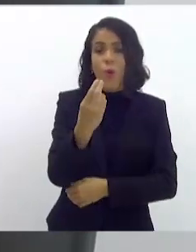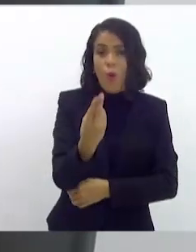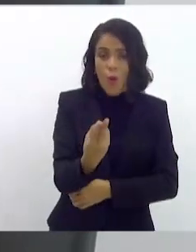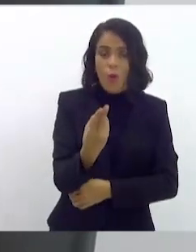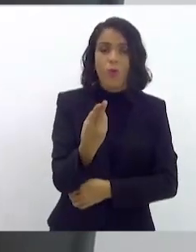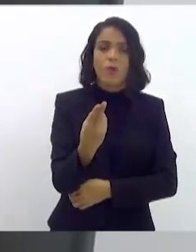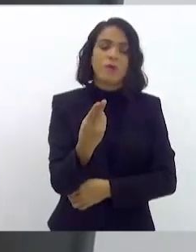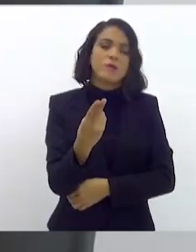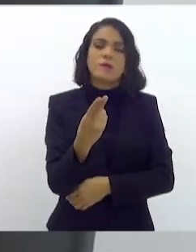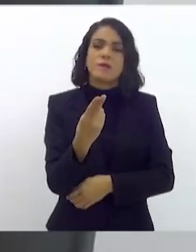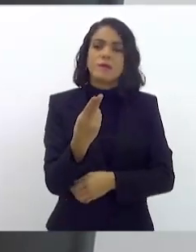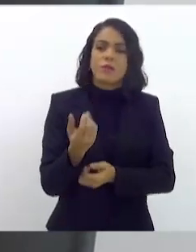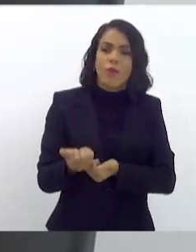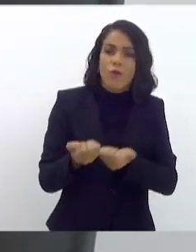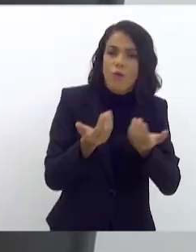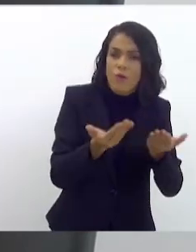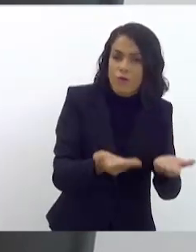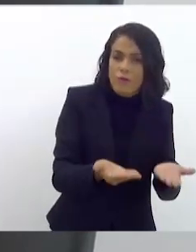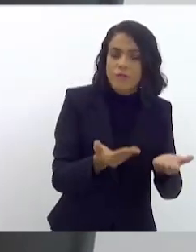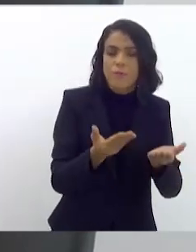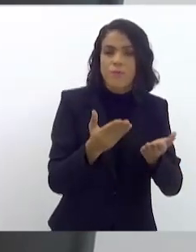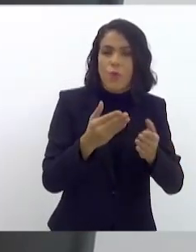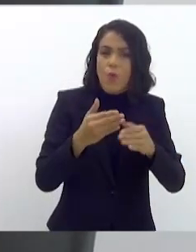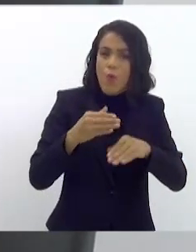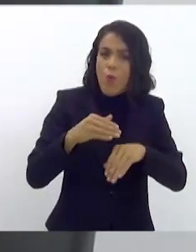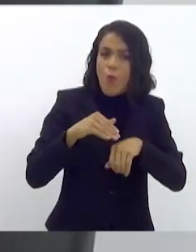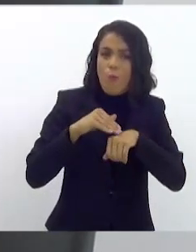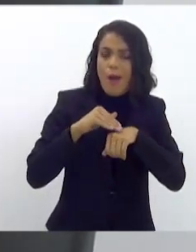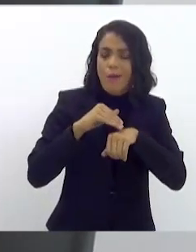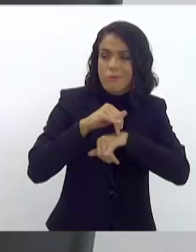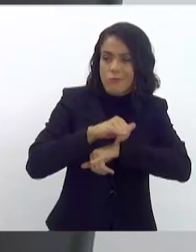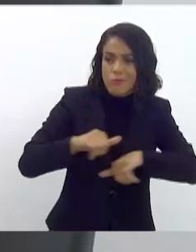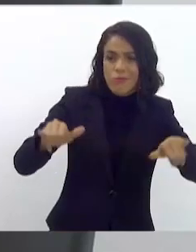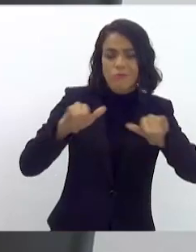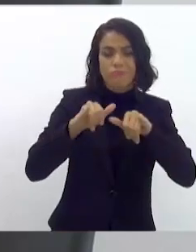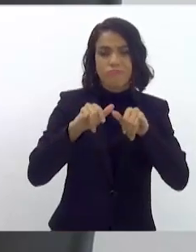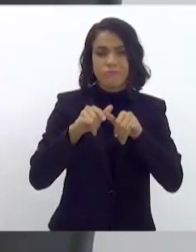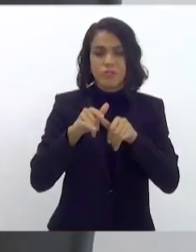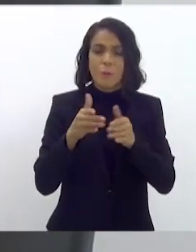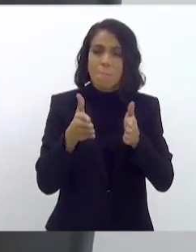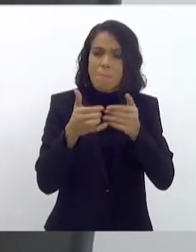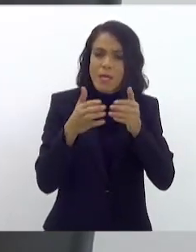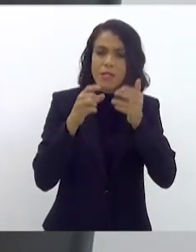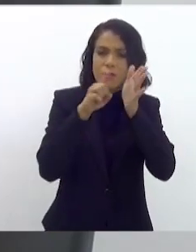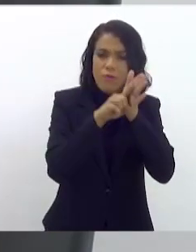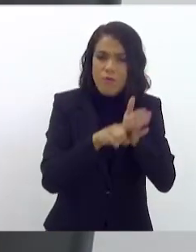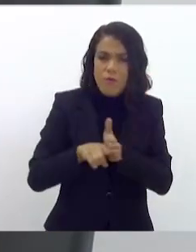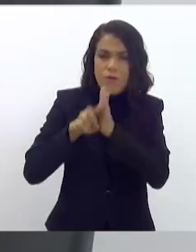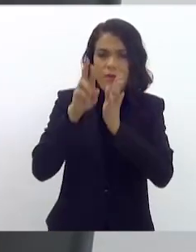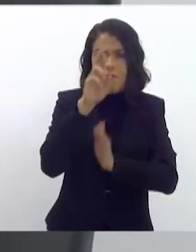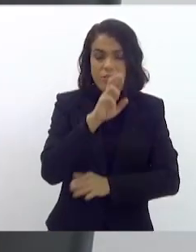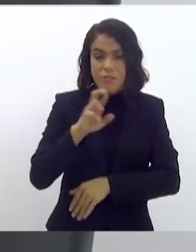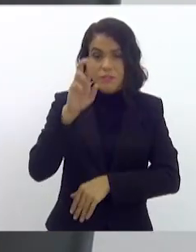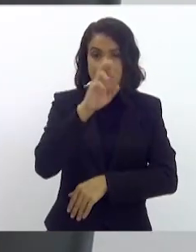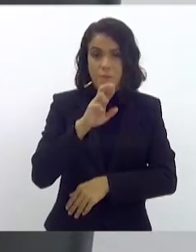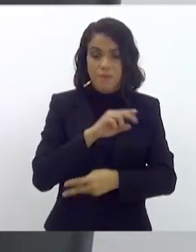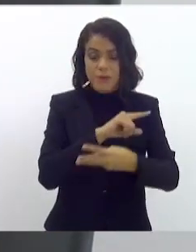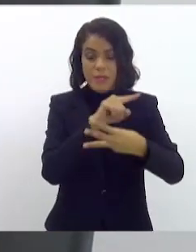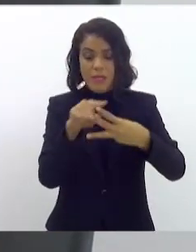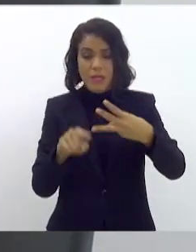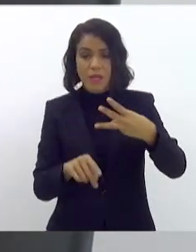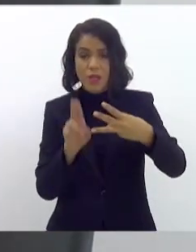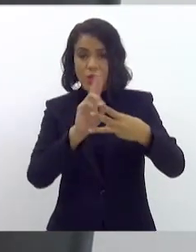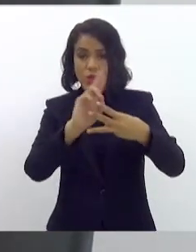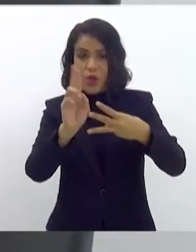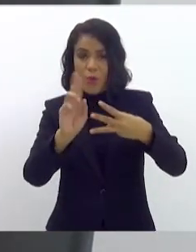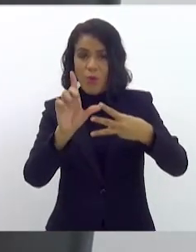como oferecer uma notícia para uma investigação. Então, eu queria, então, colocar em votação esses 3 nomes,